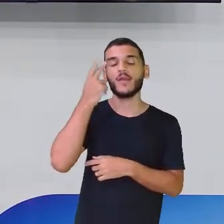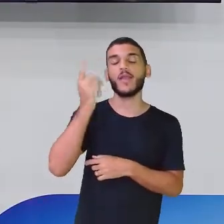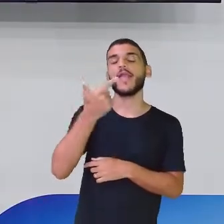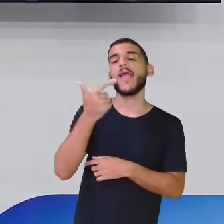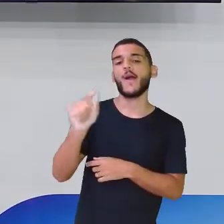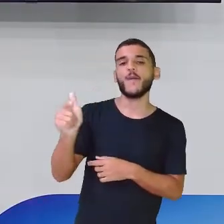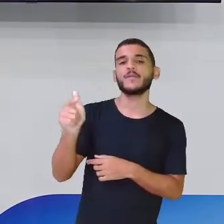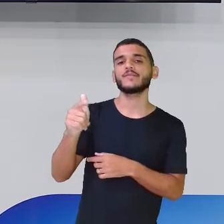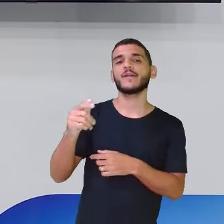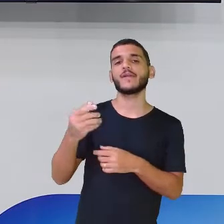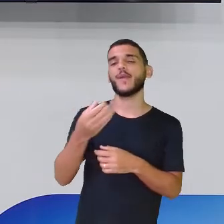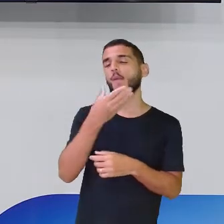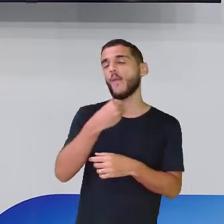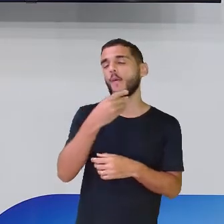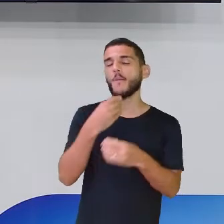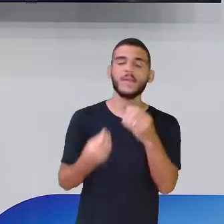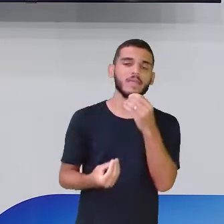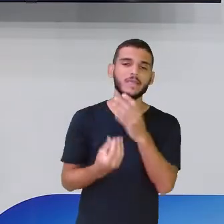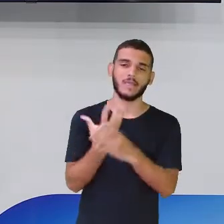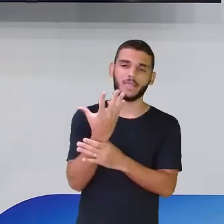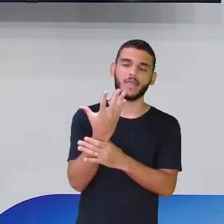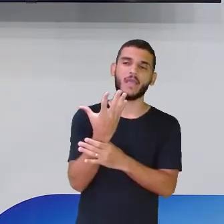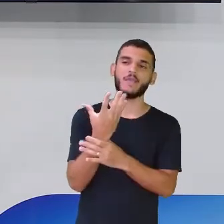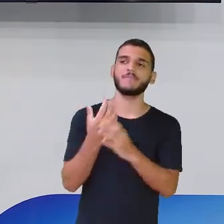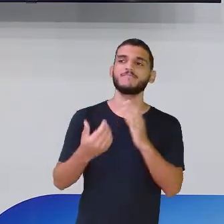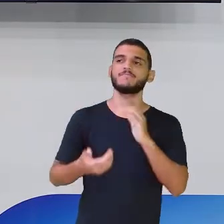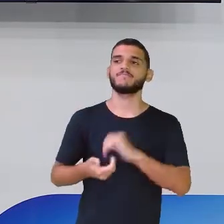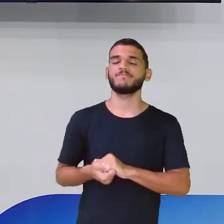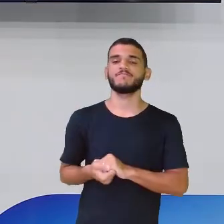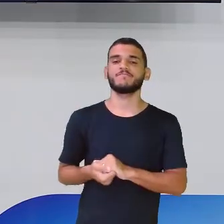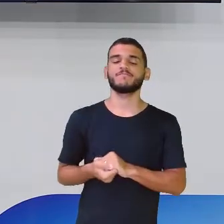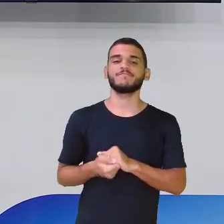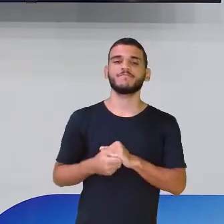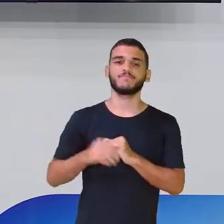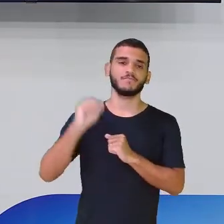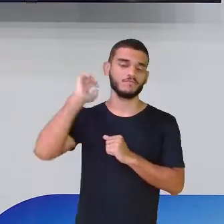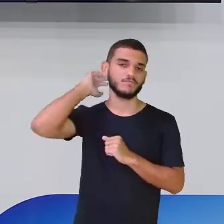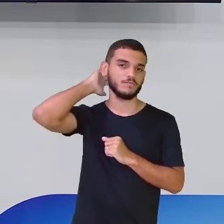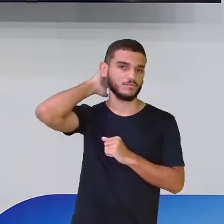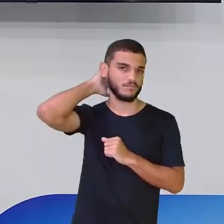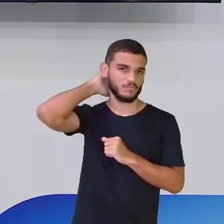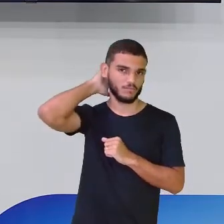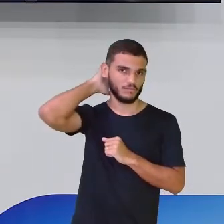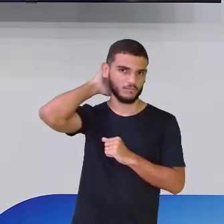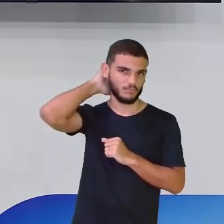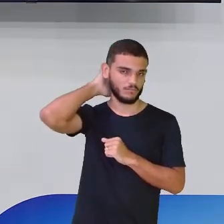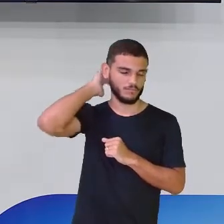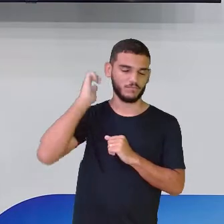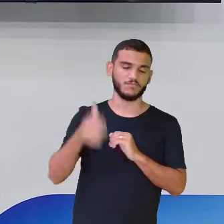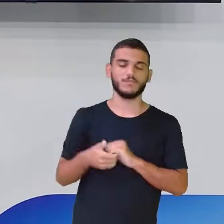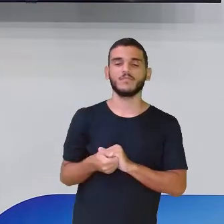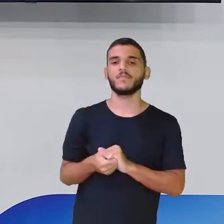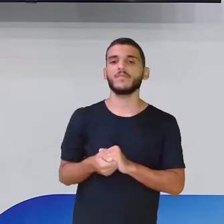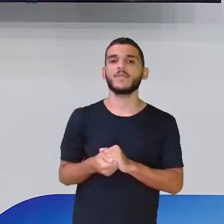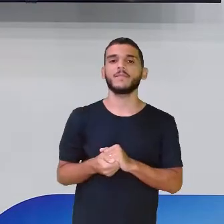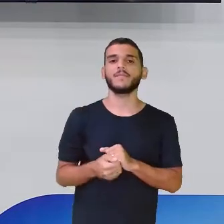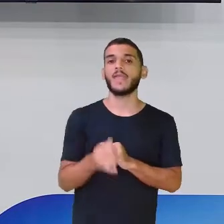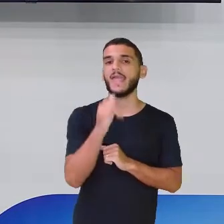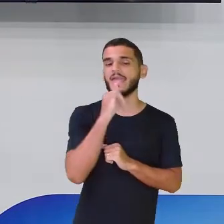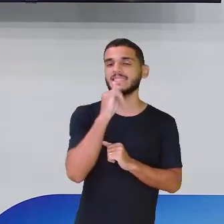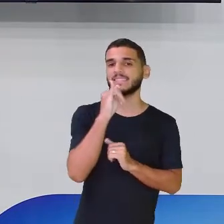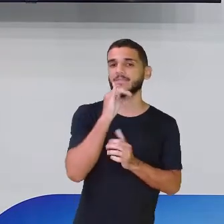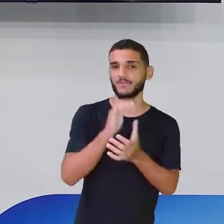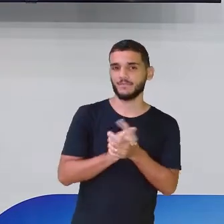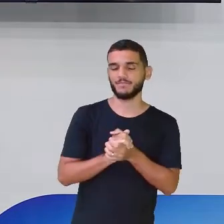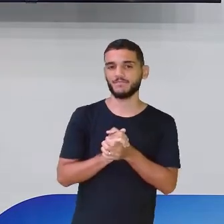artificiais são aquelas que são produzidas, como o próprio nome já diz, artificialmente. Como, por exemplo,